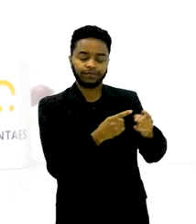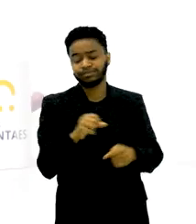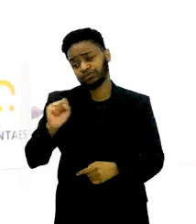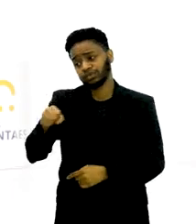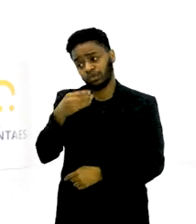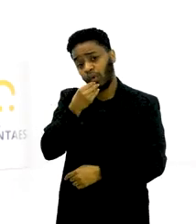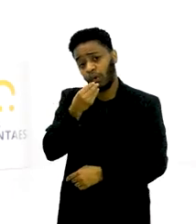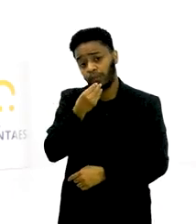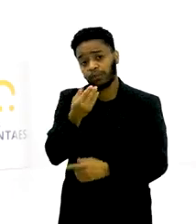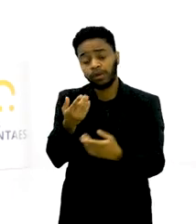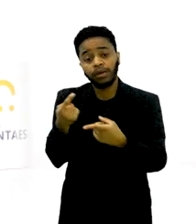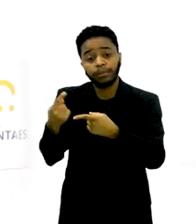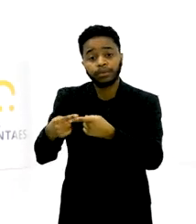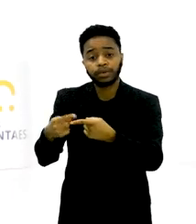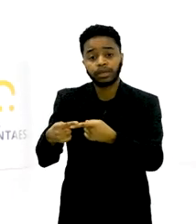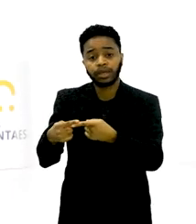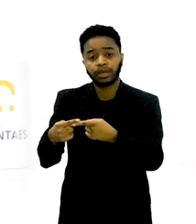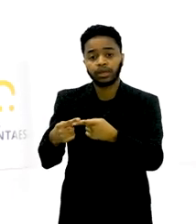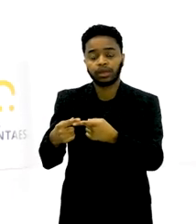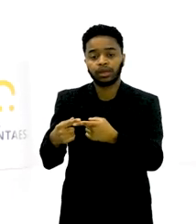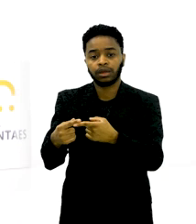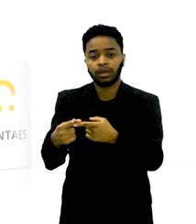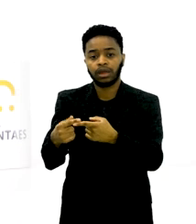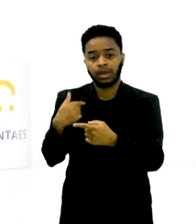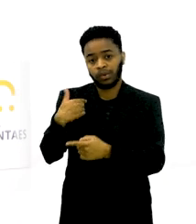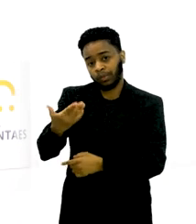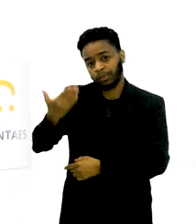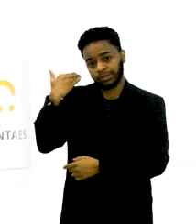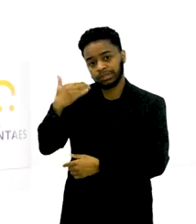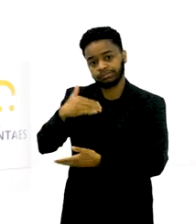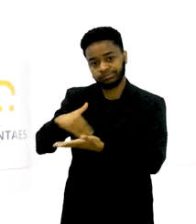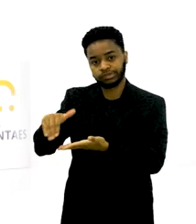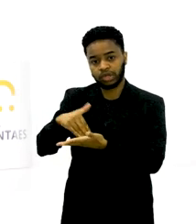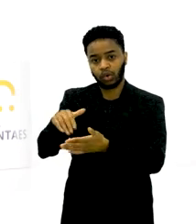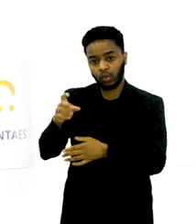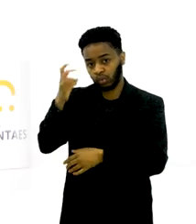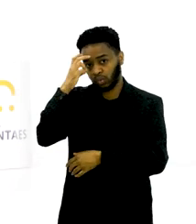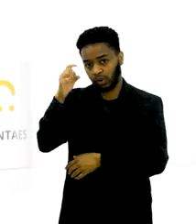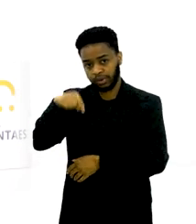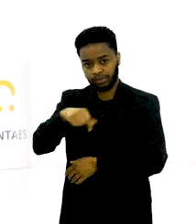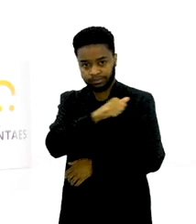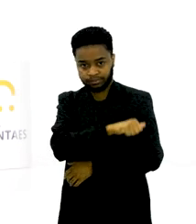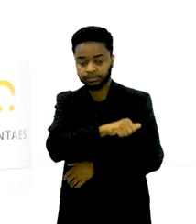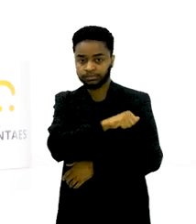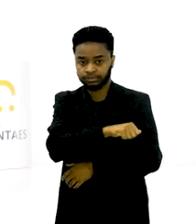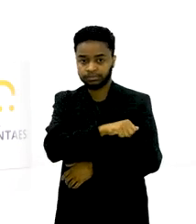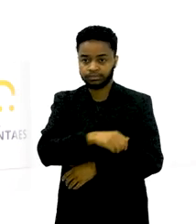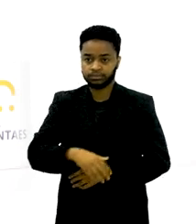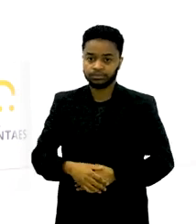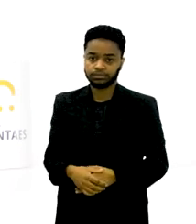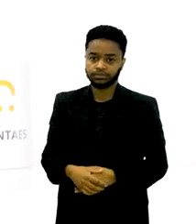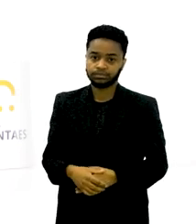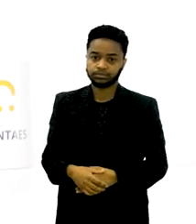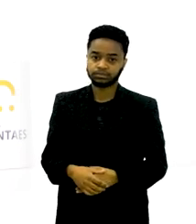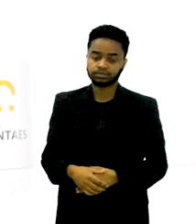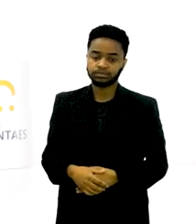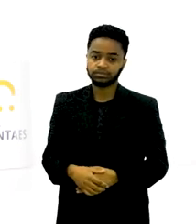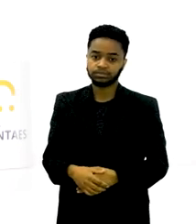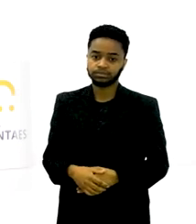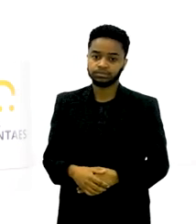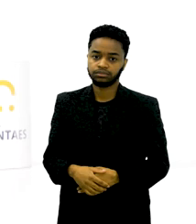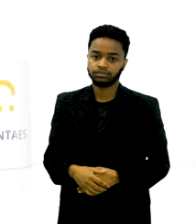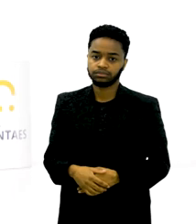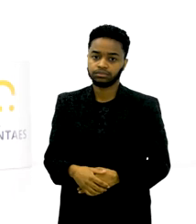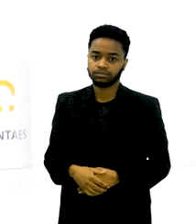assim eh eu tenho uma eu quando fui eu fui secretária de cultura do Rio né quando eu fui secretária de cultura do